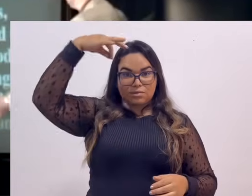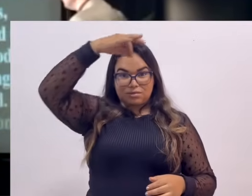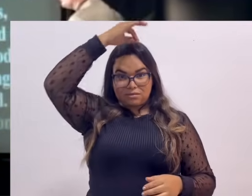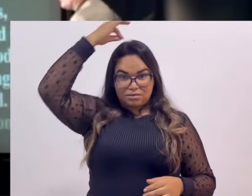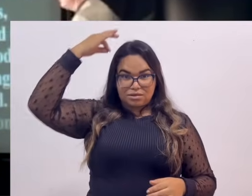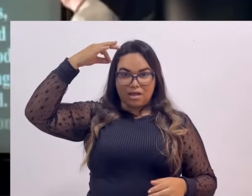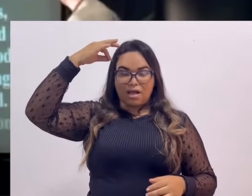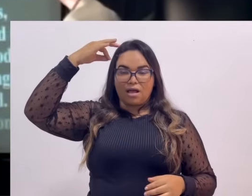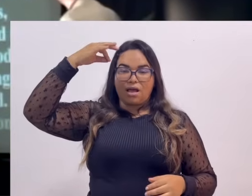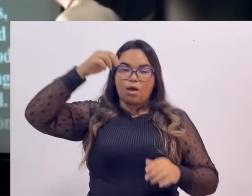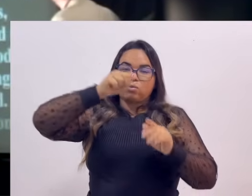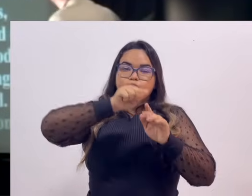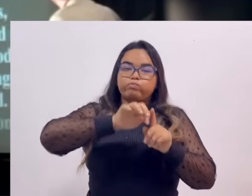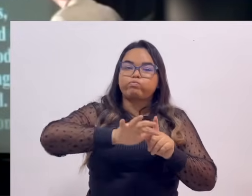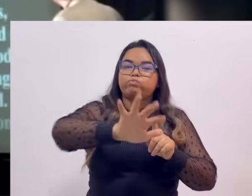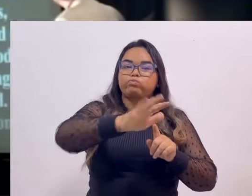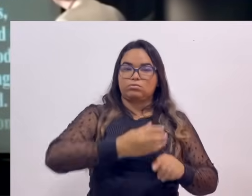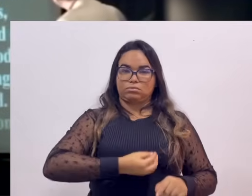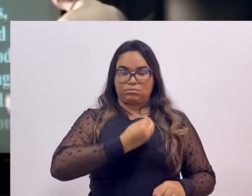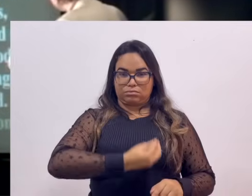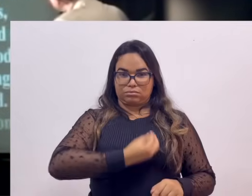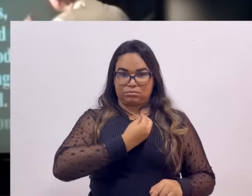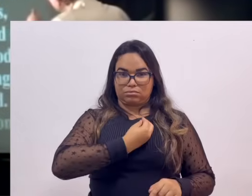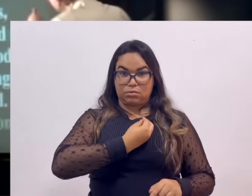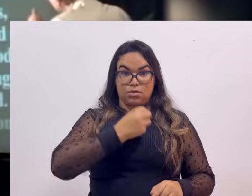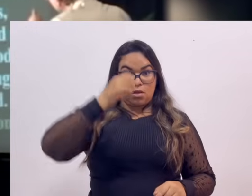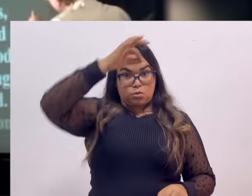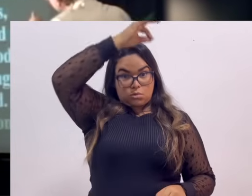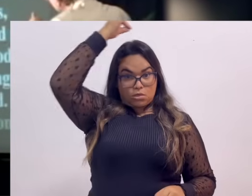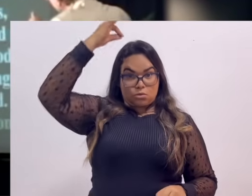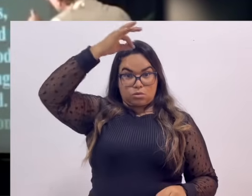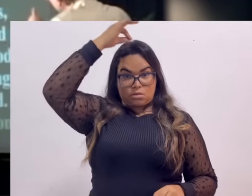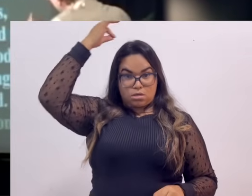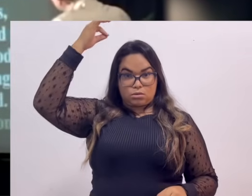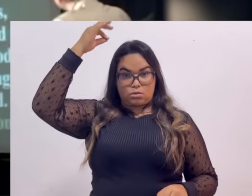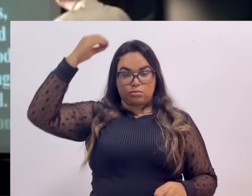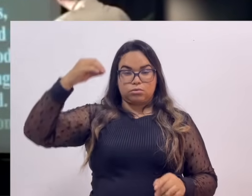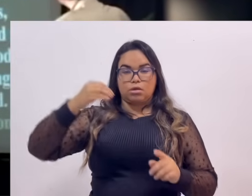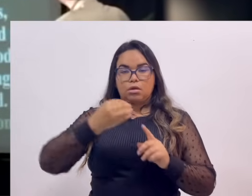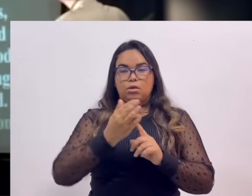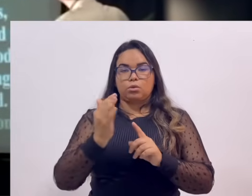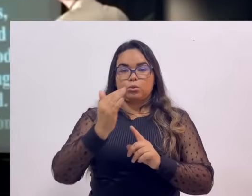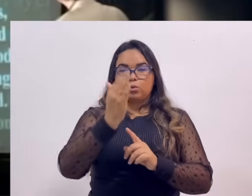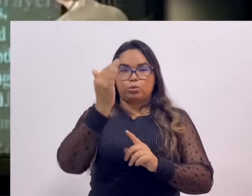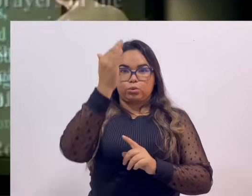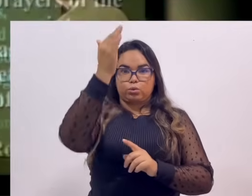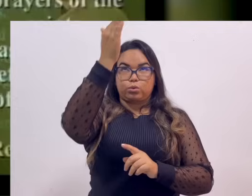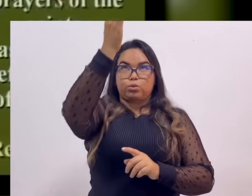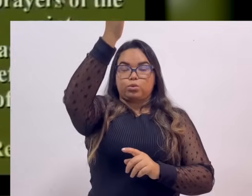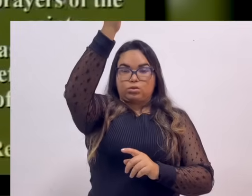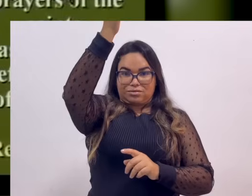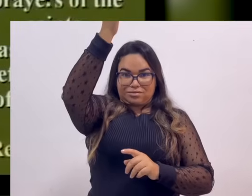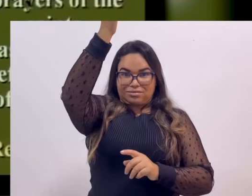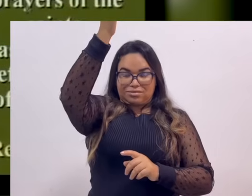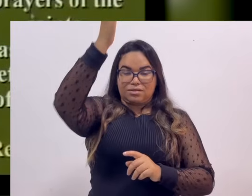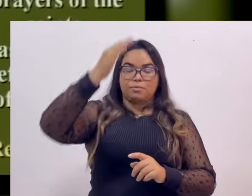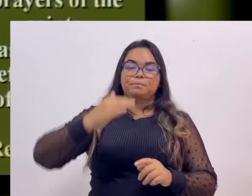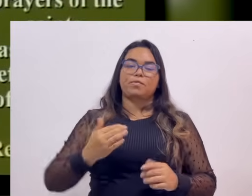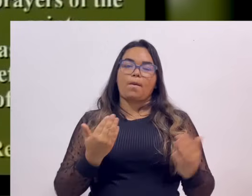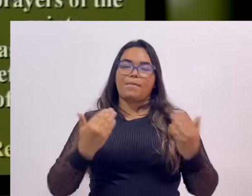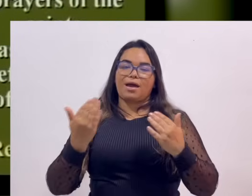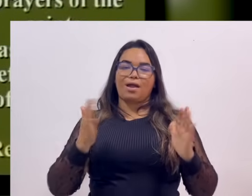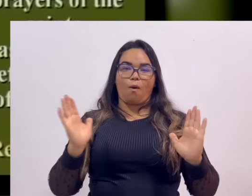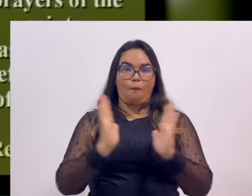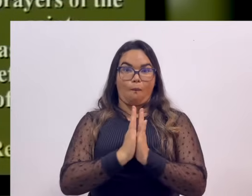difundiria a vida e através do Espírito Santo a fumaça o fumo do incenso subia com